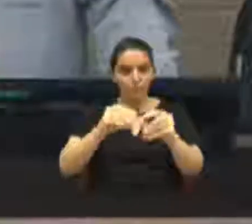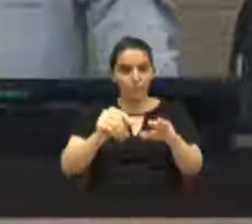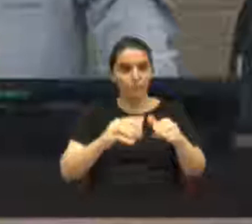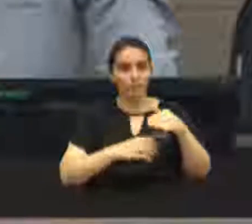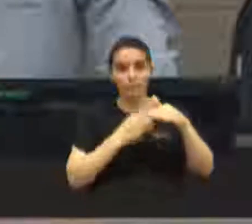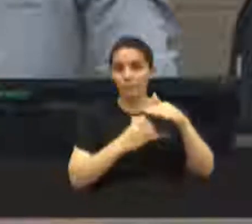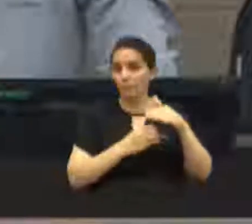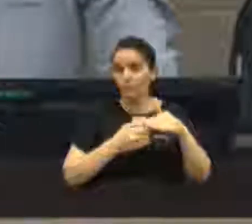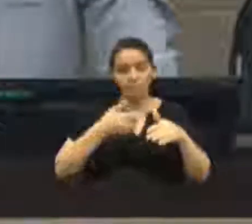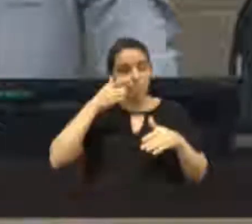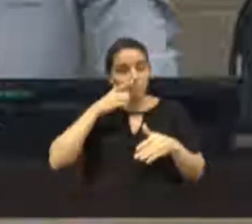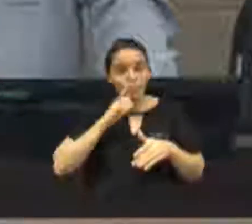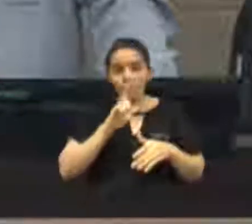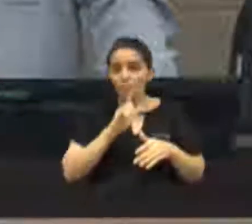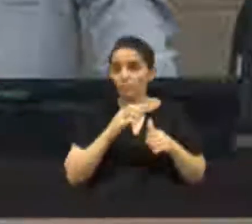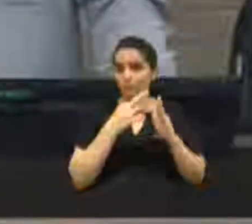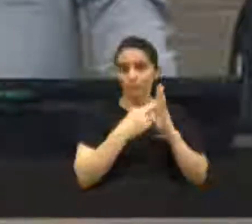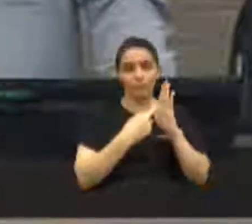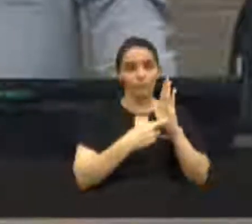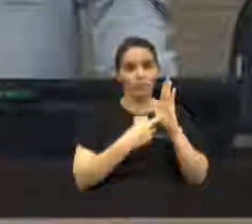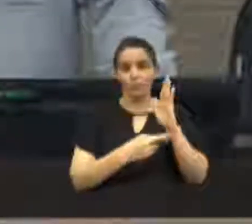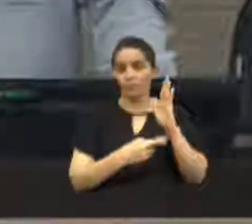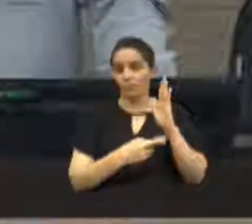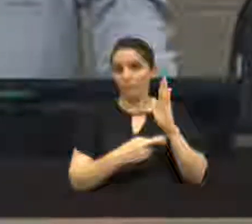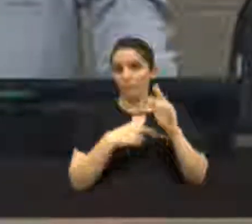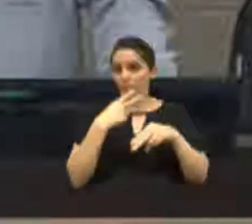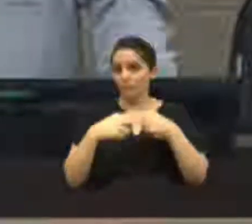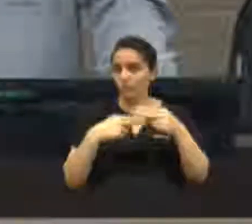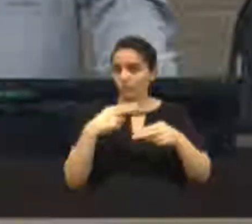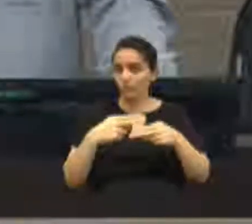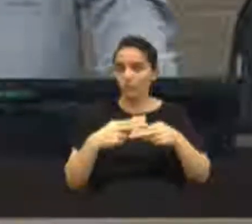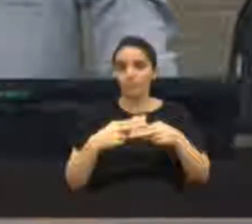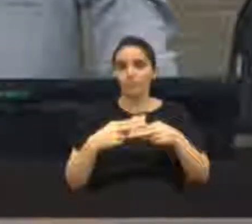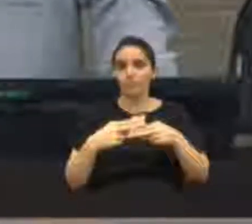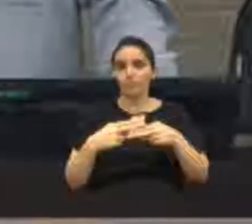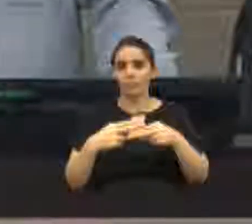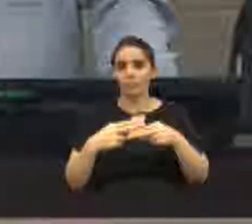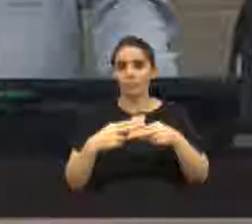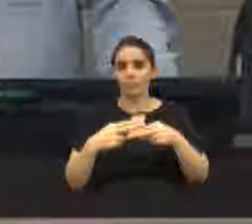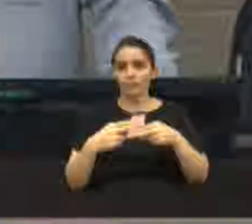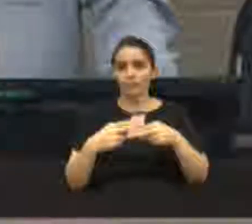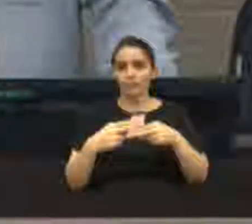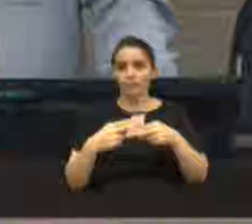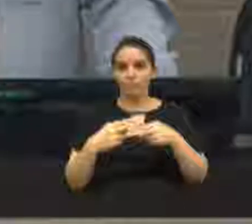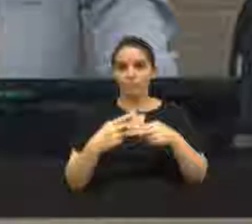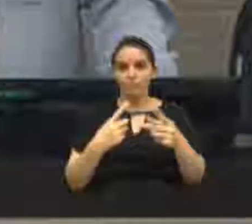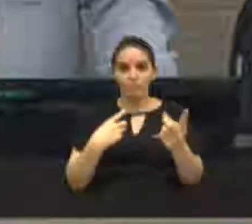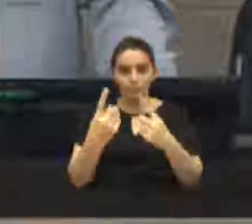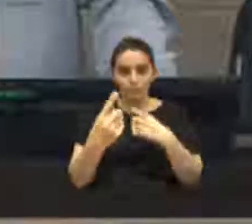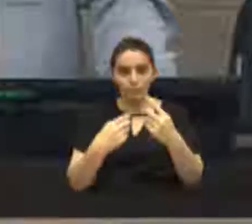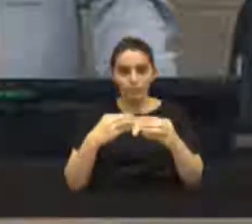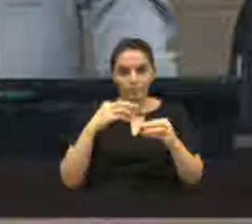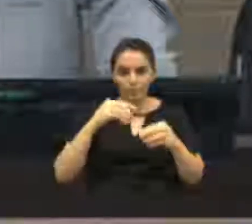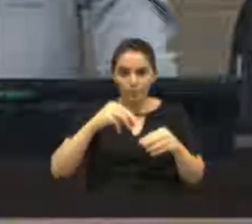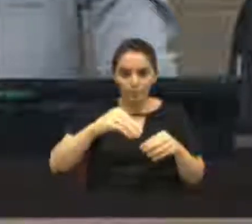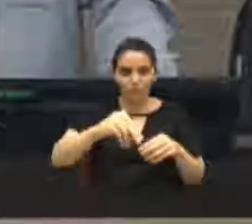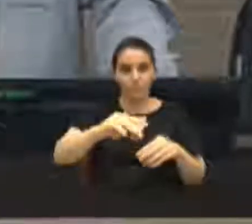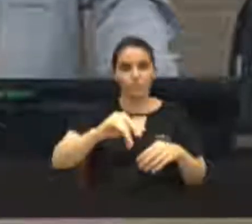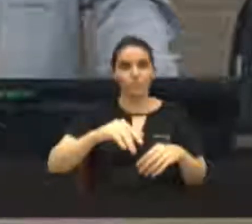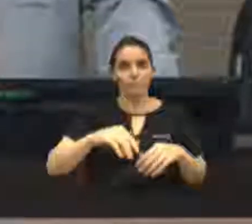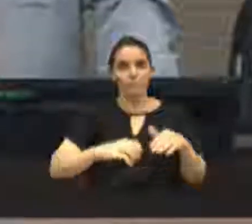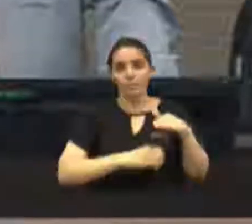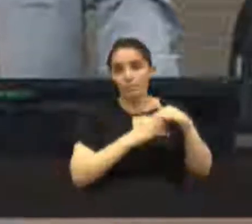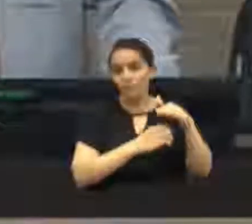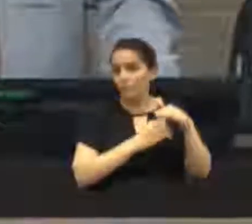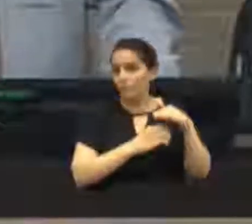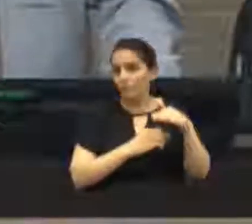a regularização. Então, estrada de servidão não pode ter uma empresa para ser regularizada.